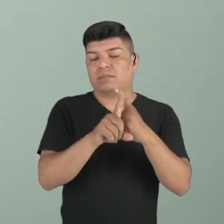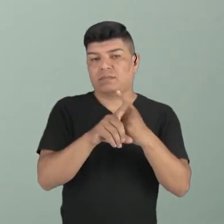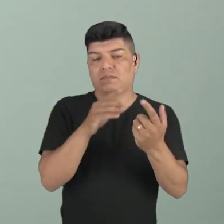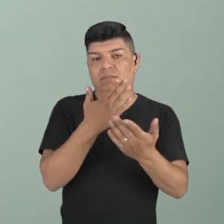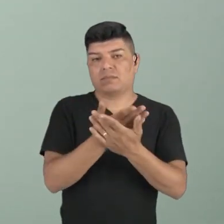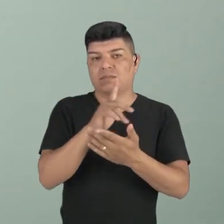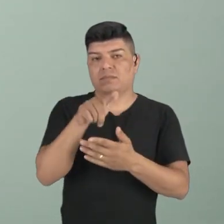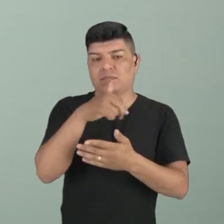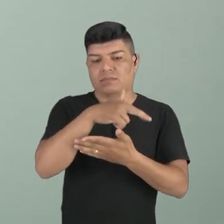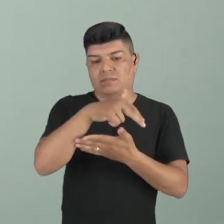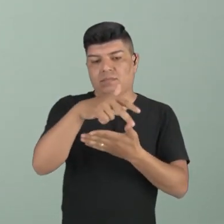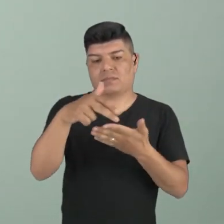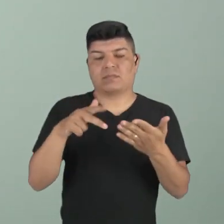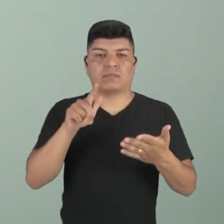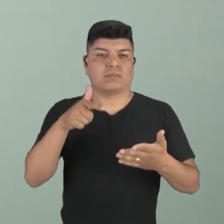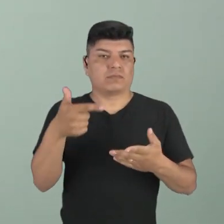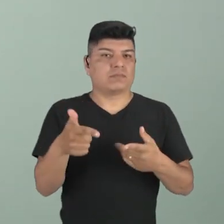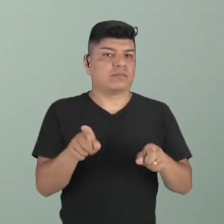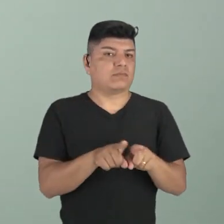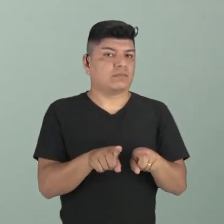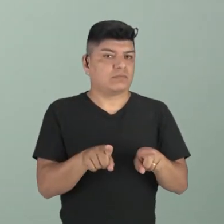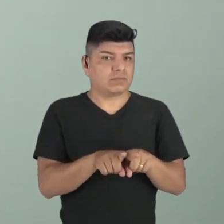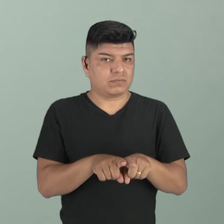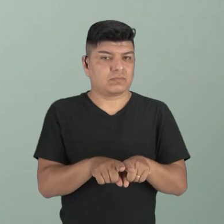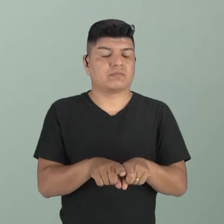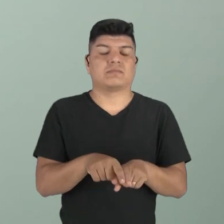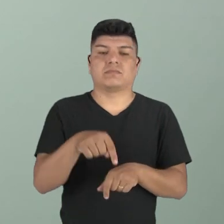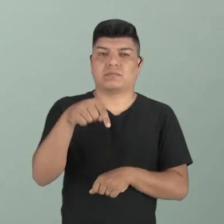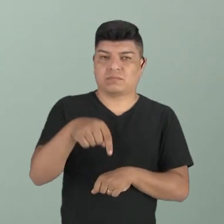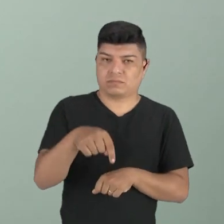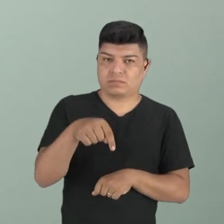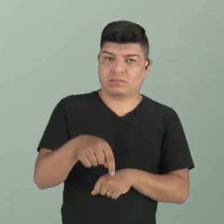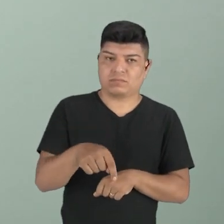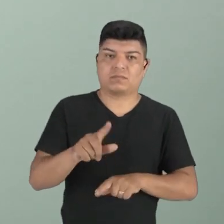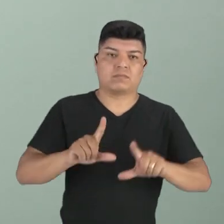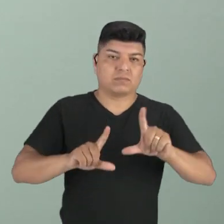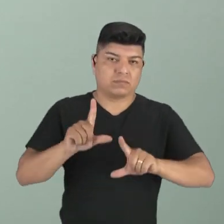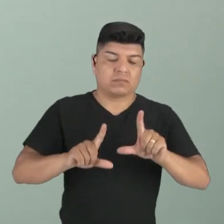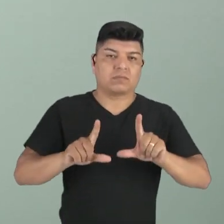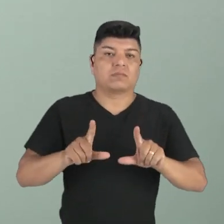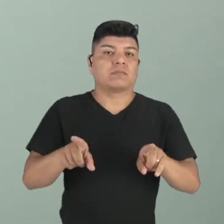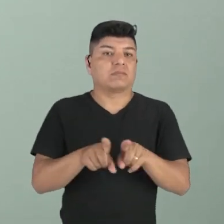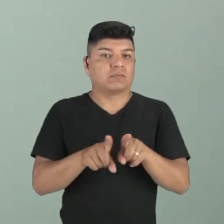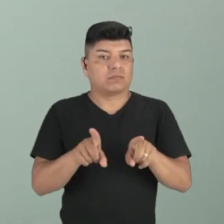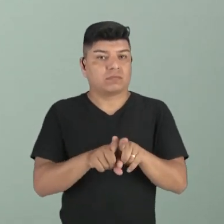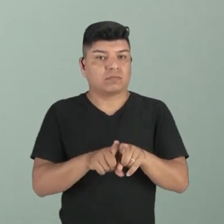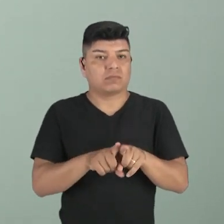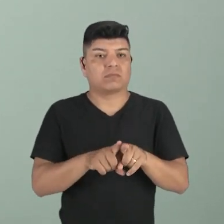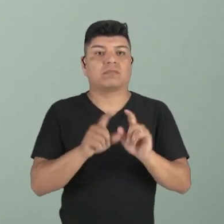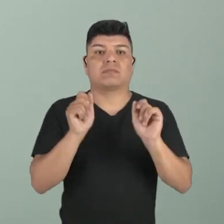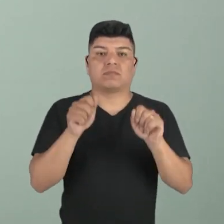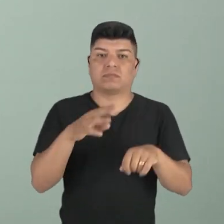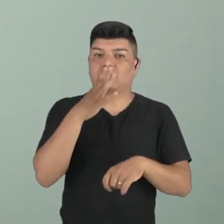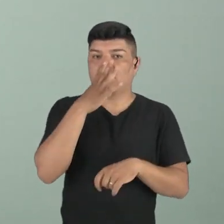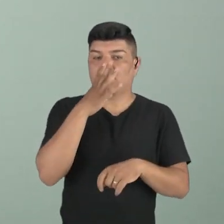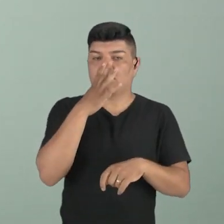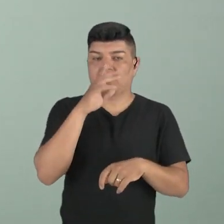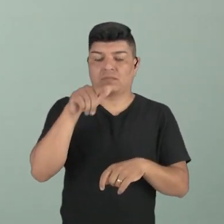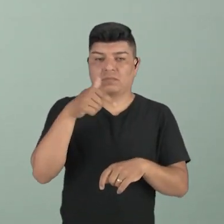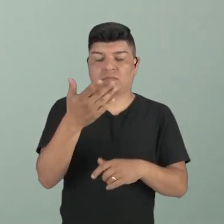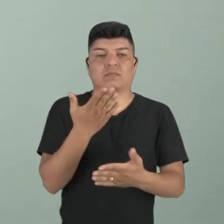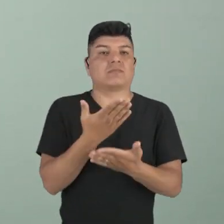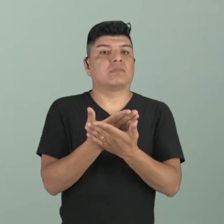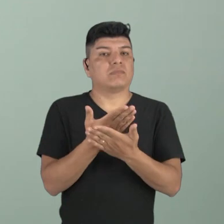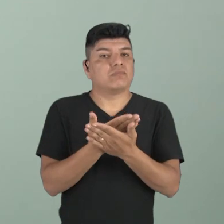essa aula e muitas outras aulas, né, aqui do nosso canal. Mas também não deixe de assistir as nossas